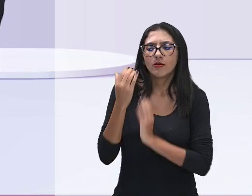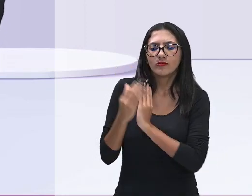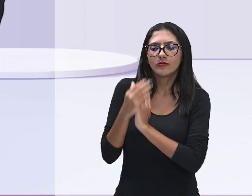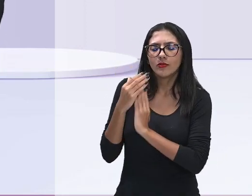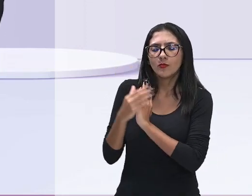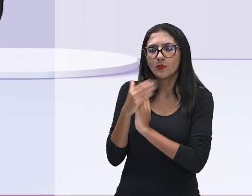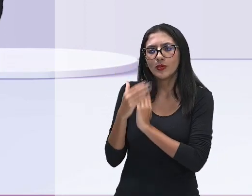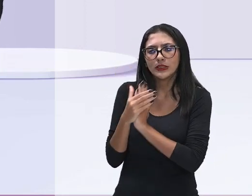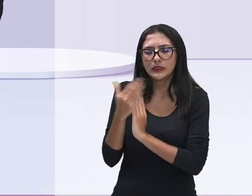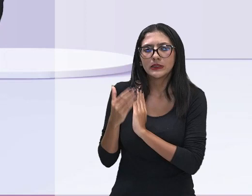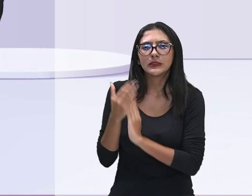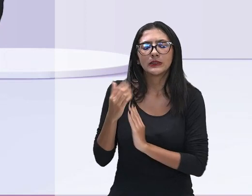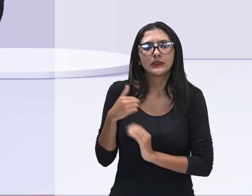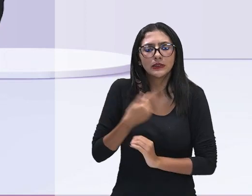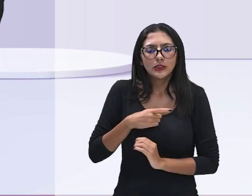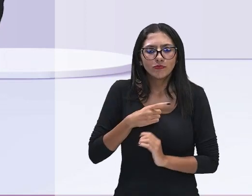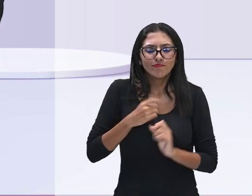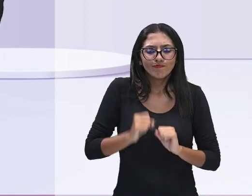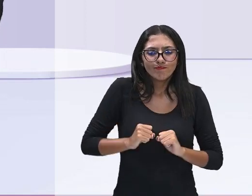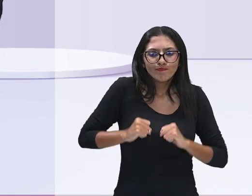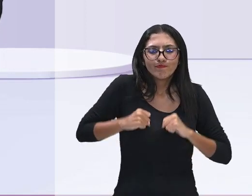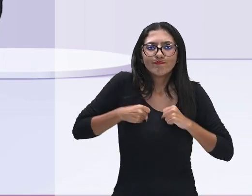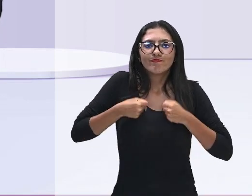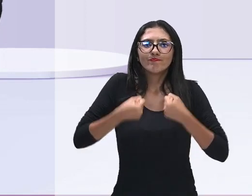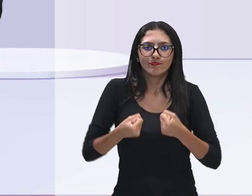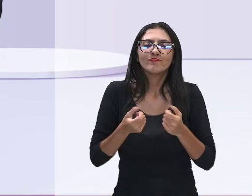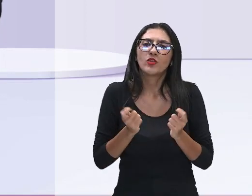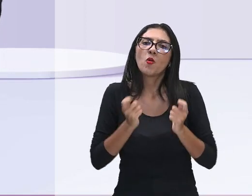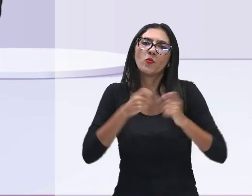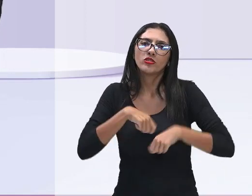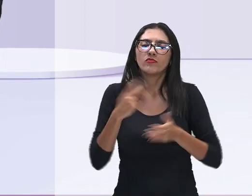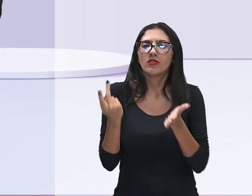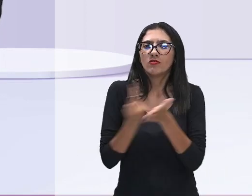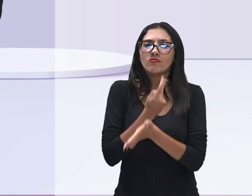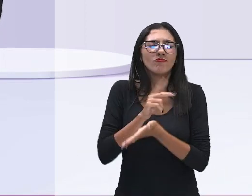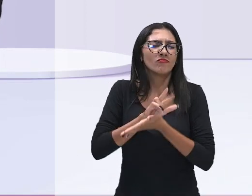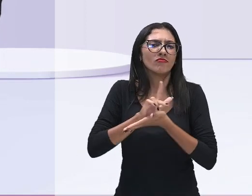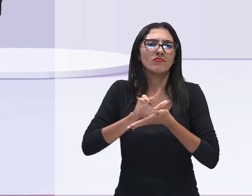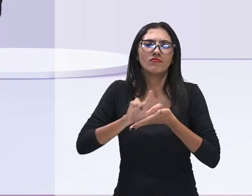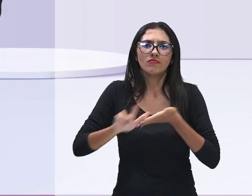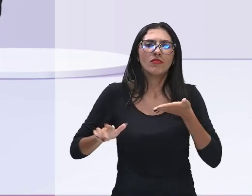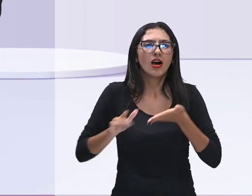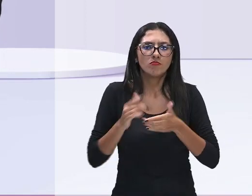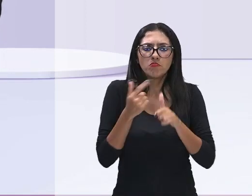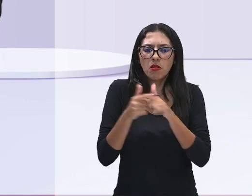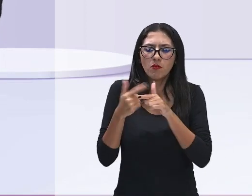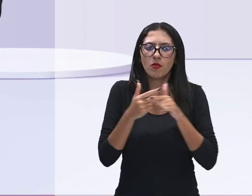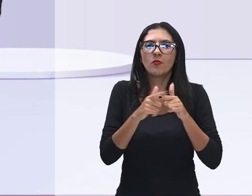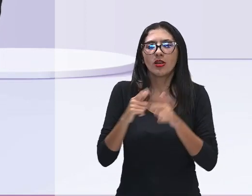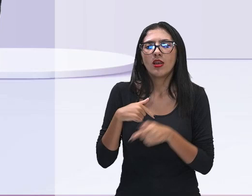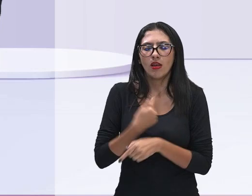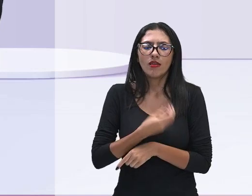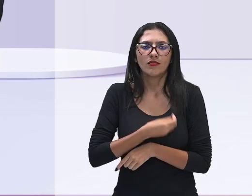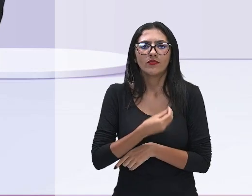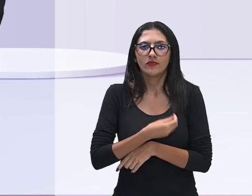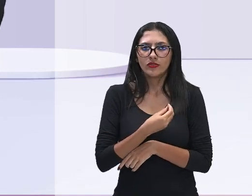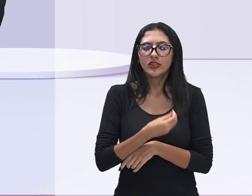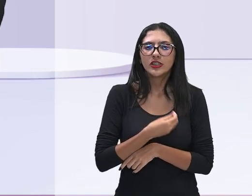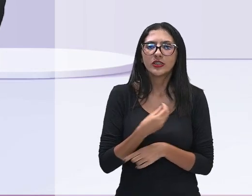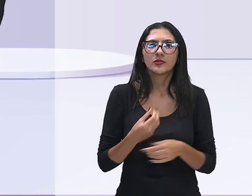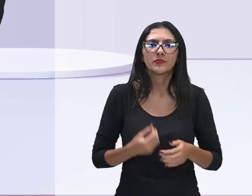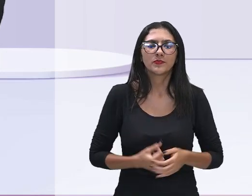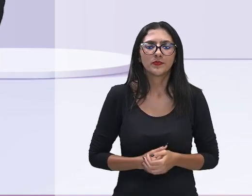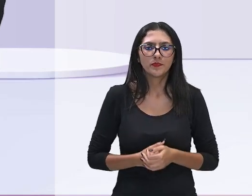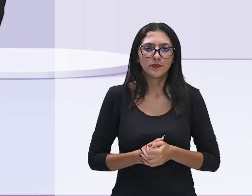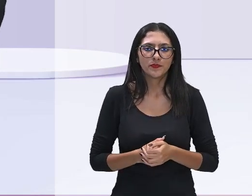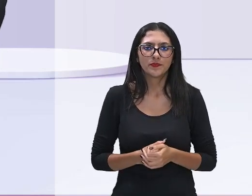que a gente tenha força para conseguir passar por esses momentos de mudança que nós estamos enfrentando, nesses momentos de